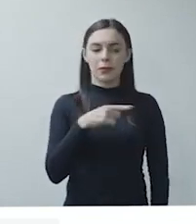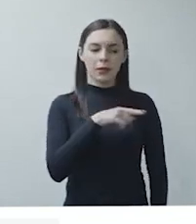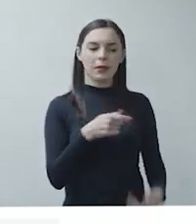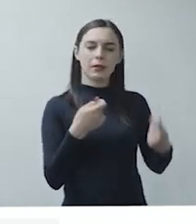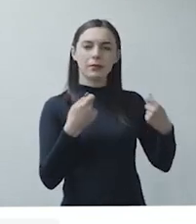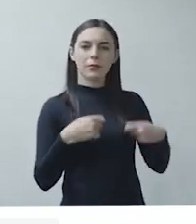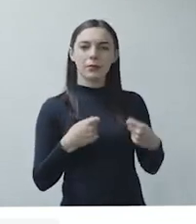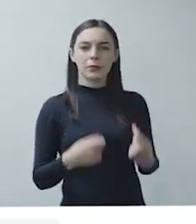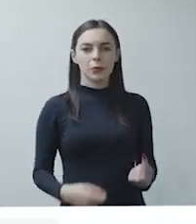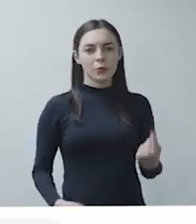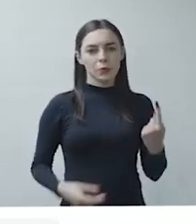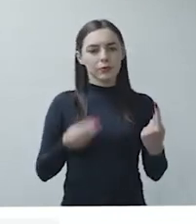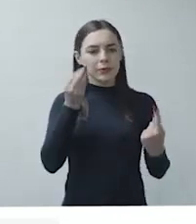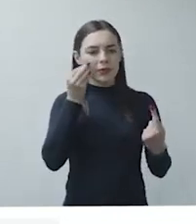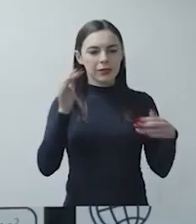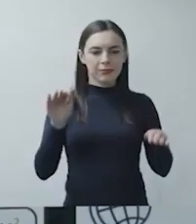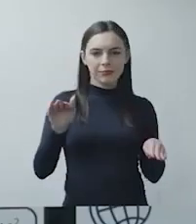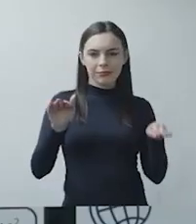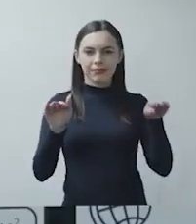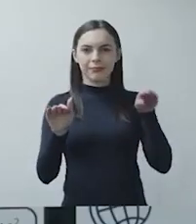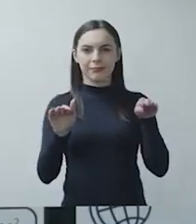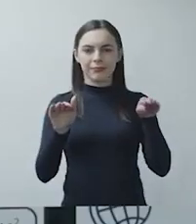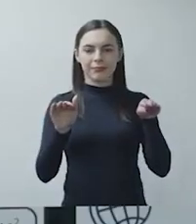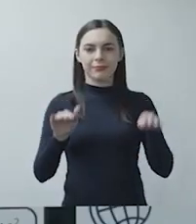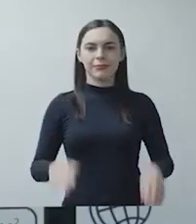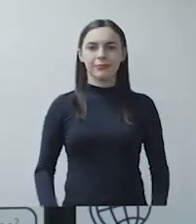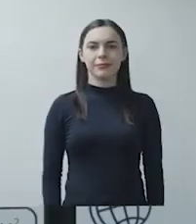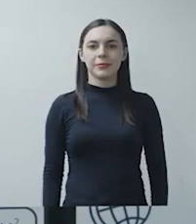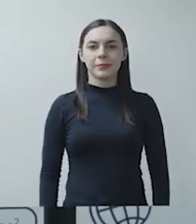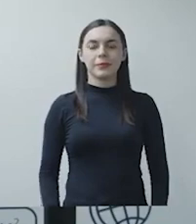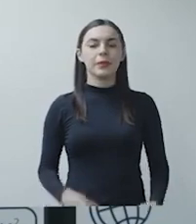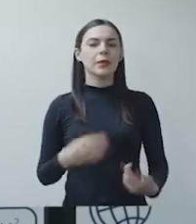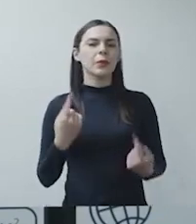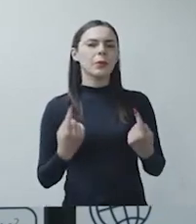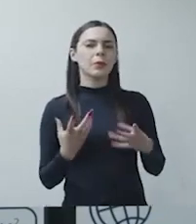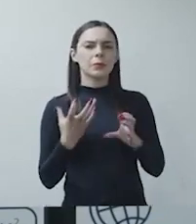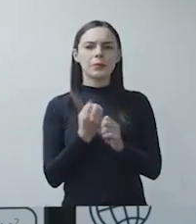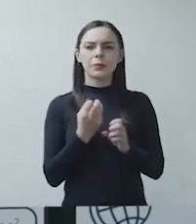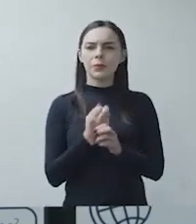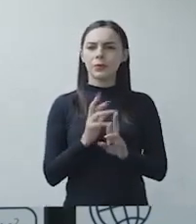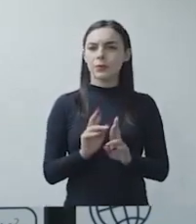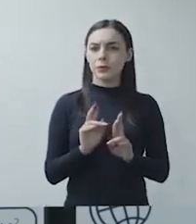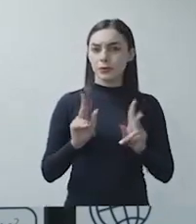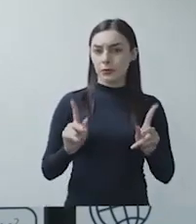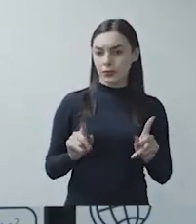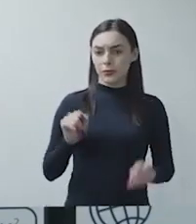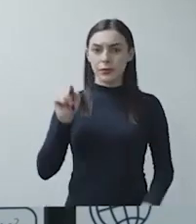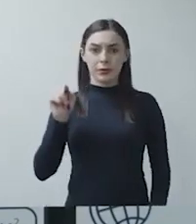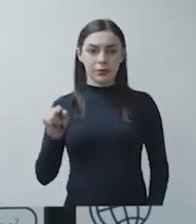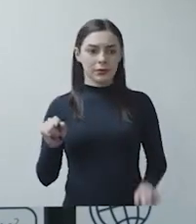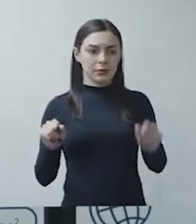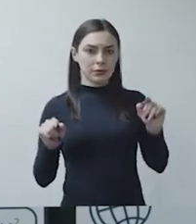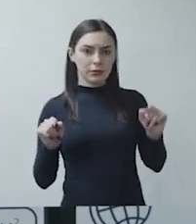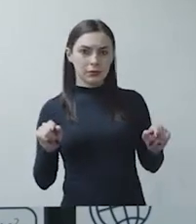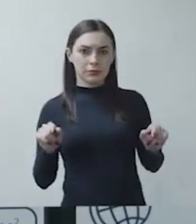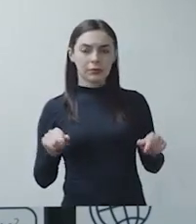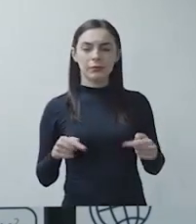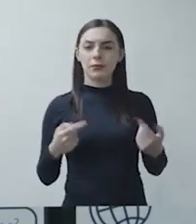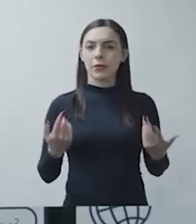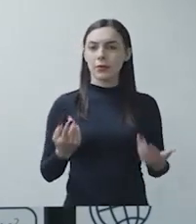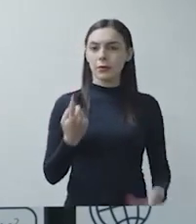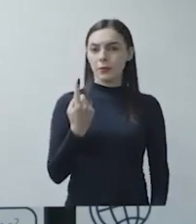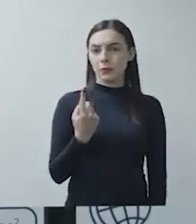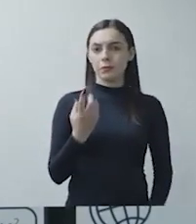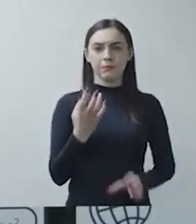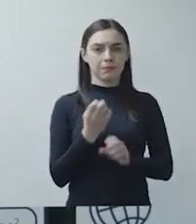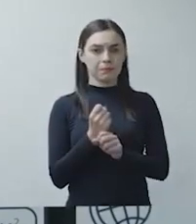ficar igual à Ana. Então, a diferença de pontos entre Ana e Laura